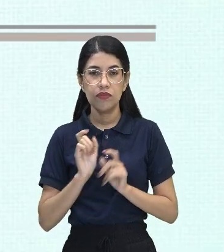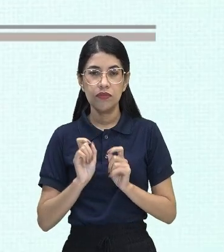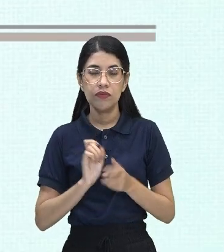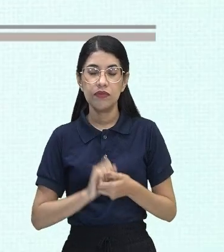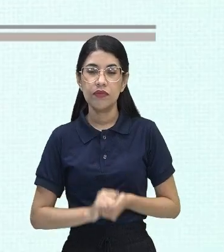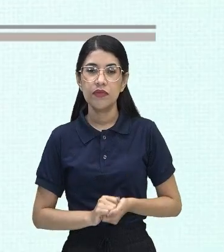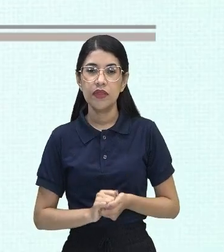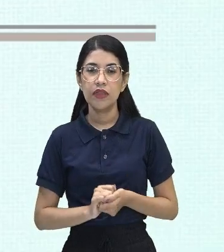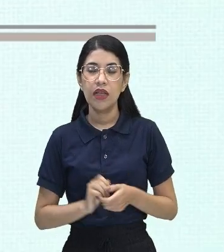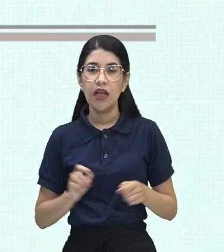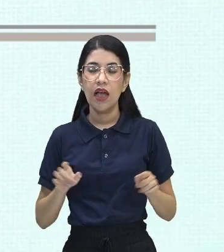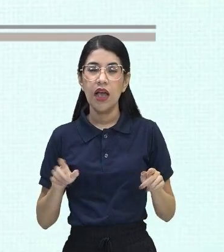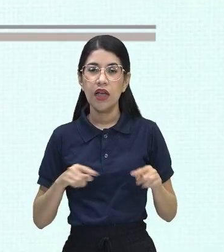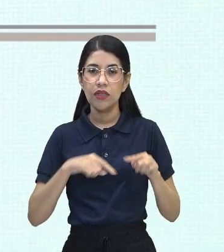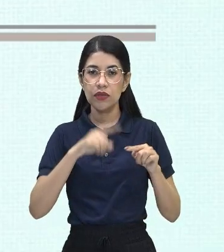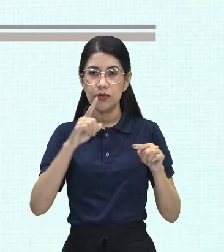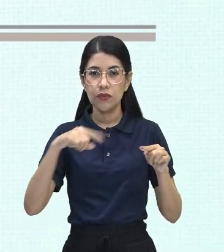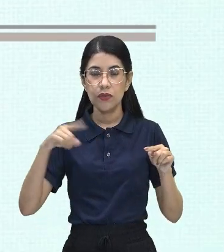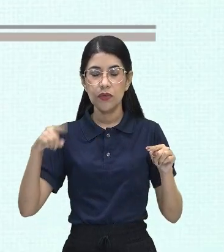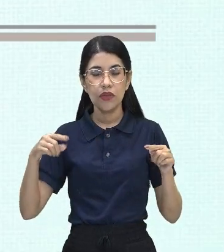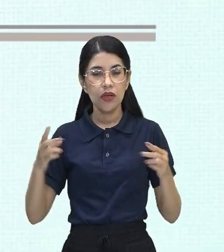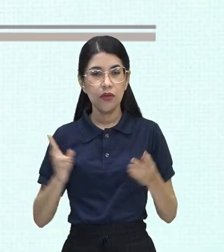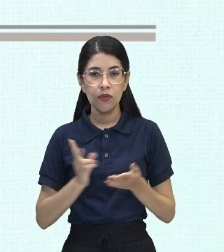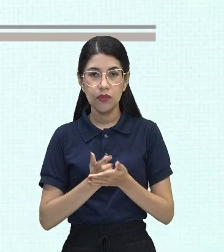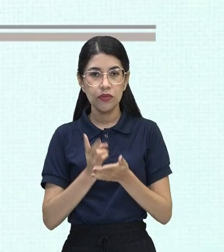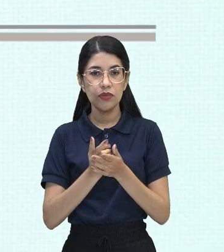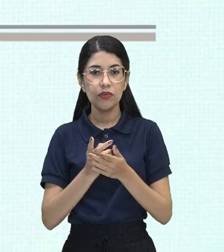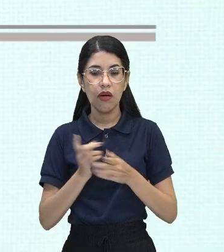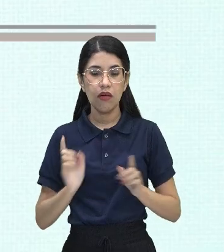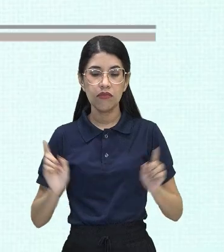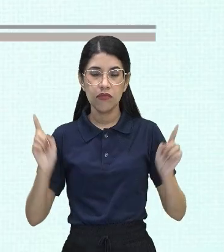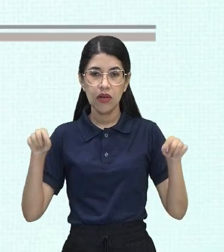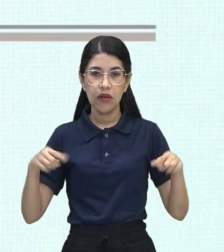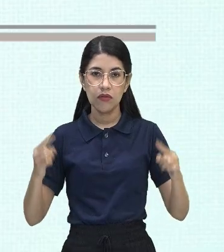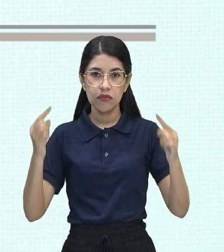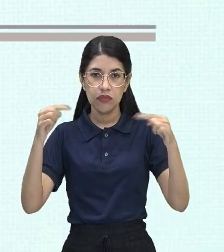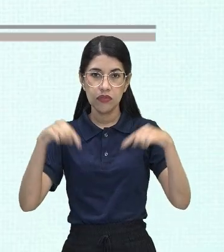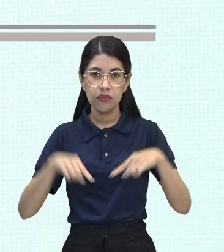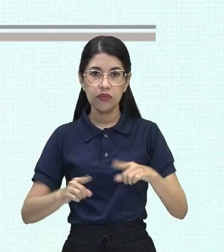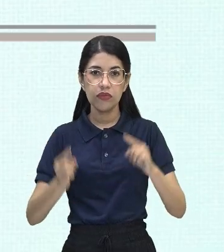elas seguem seu caminho normalmente. Olha só, elas vão se encontrar,